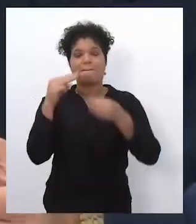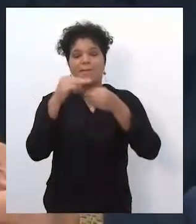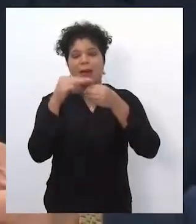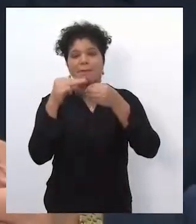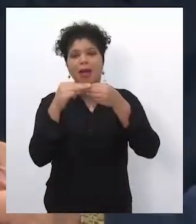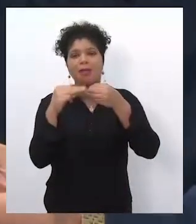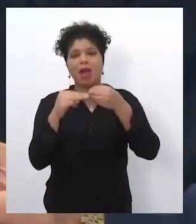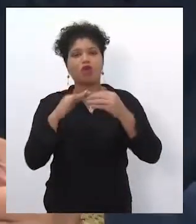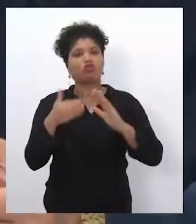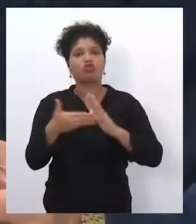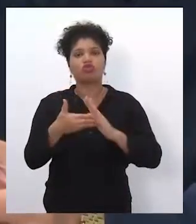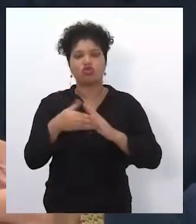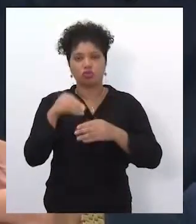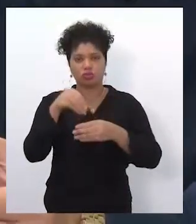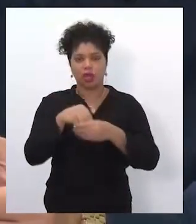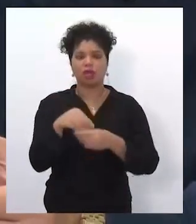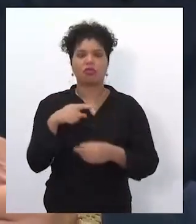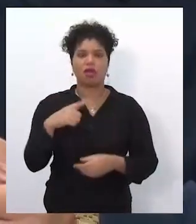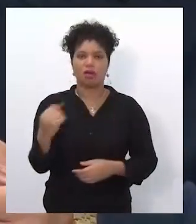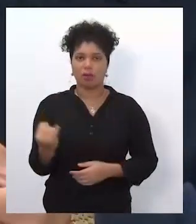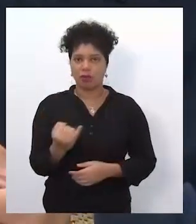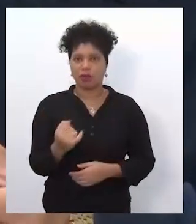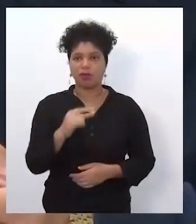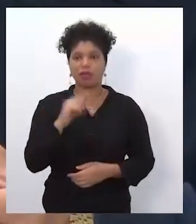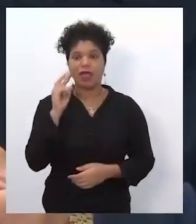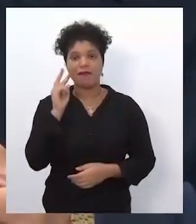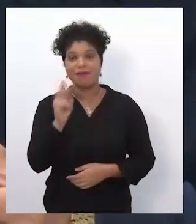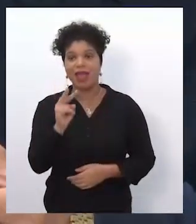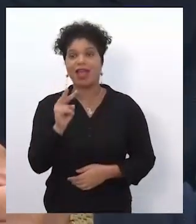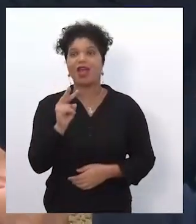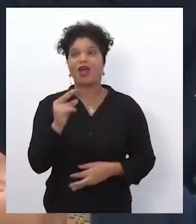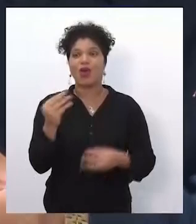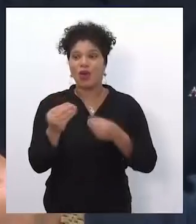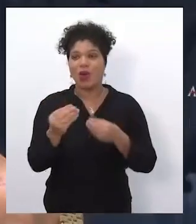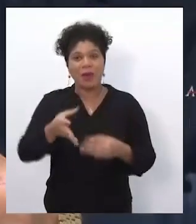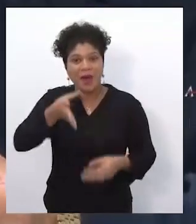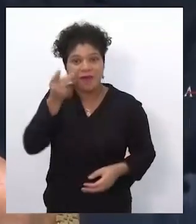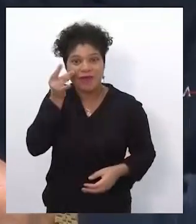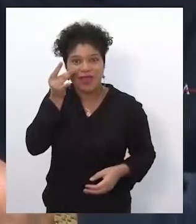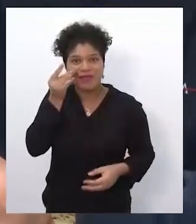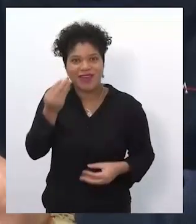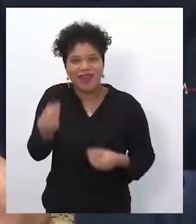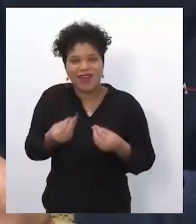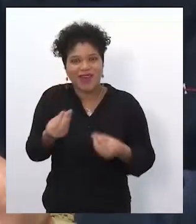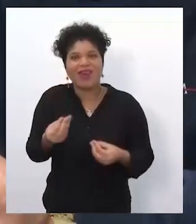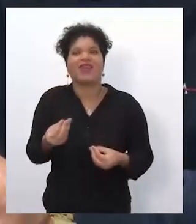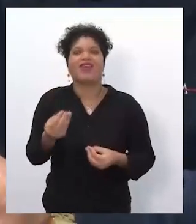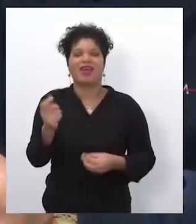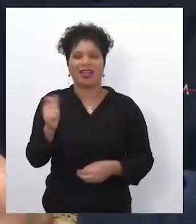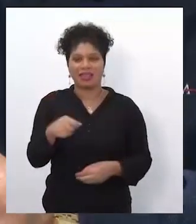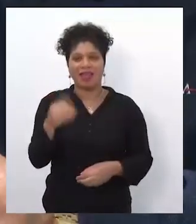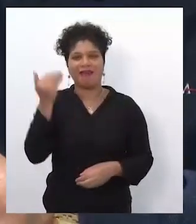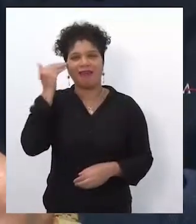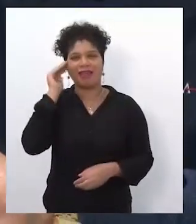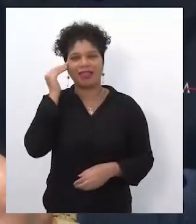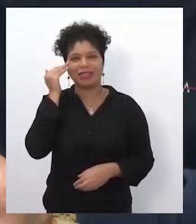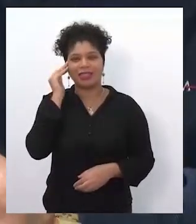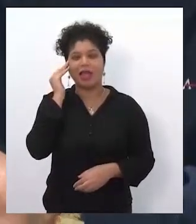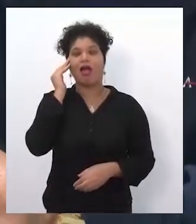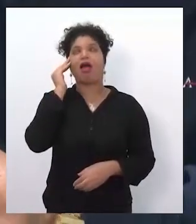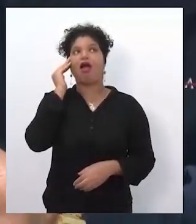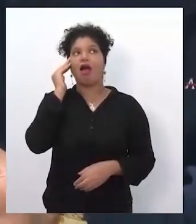interessante vocês conhecerem, né, poder ver assim ao vivo uma placa-mãe, para começar a ter um pouco de